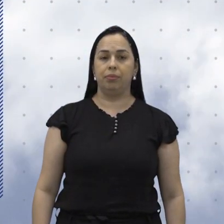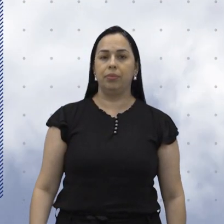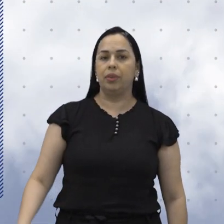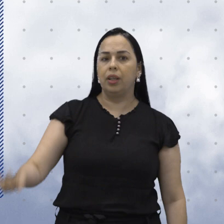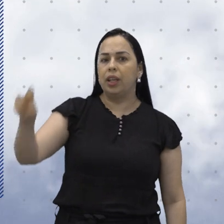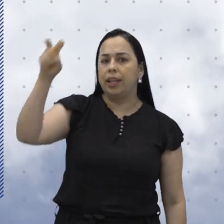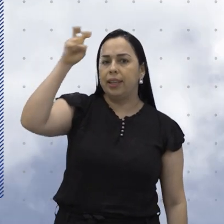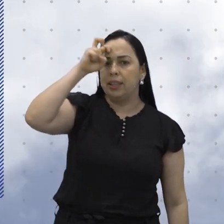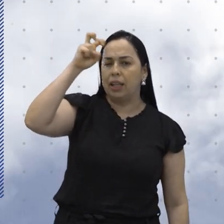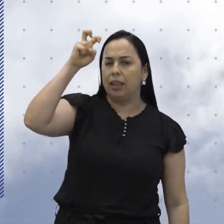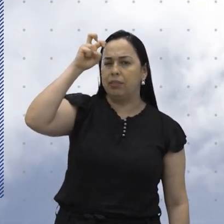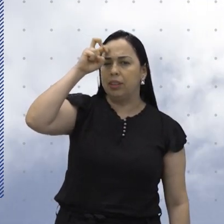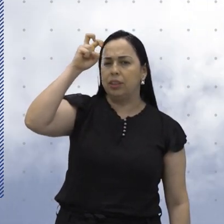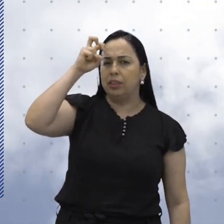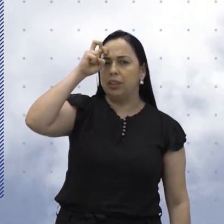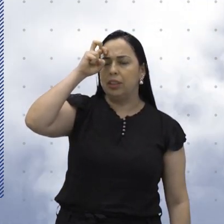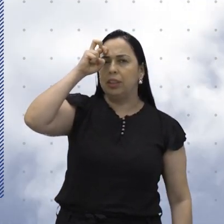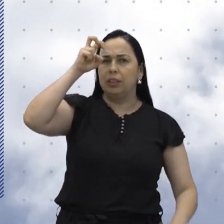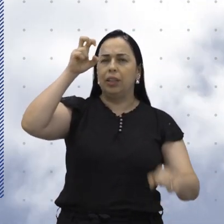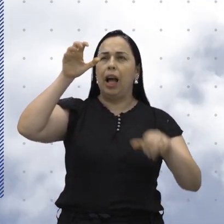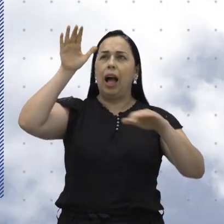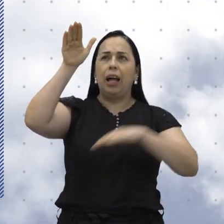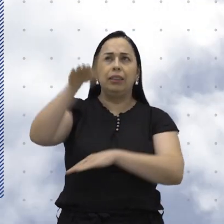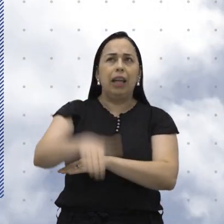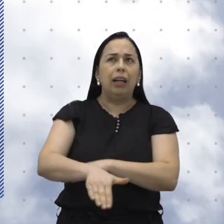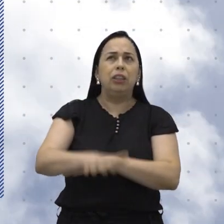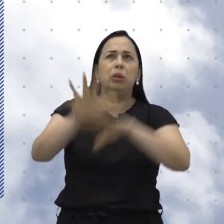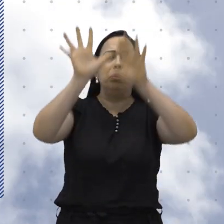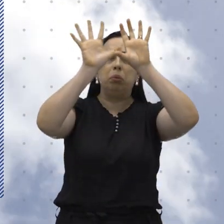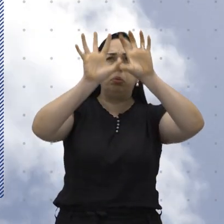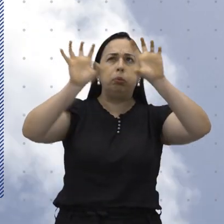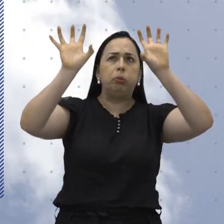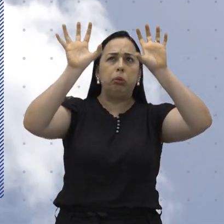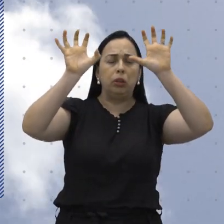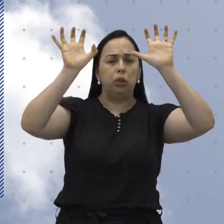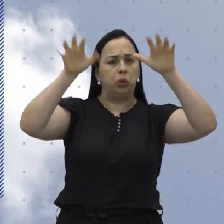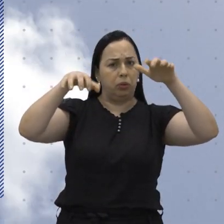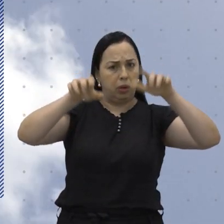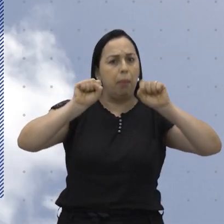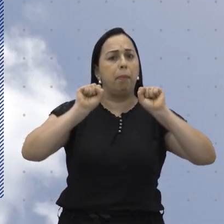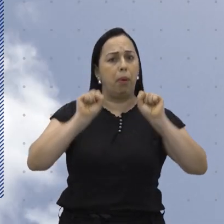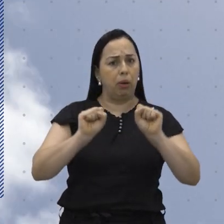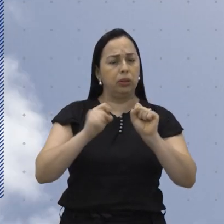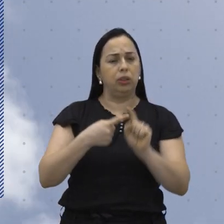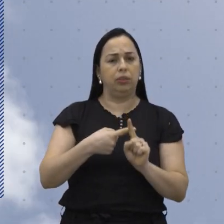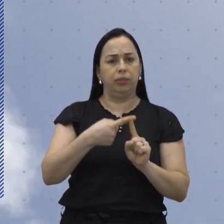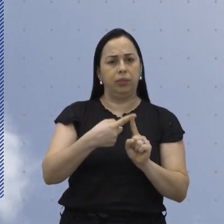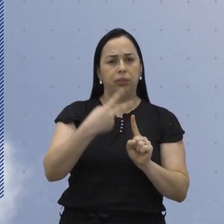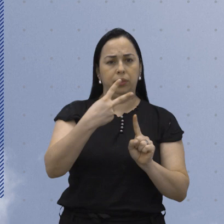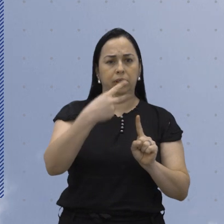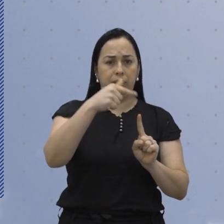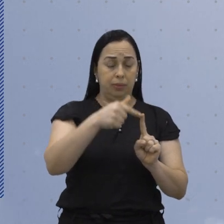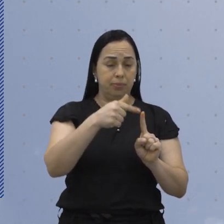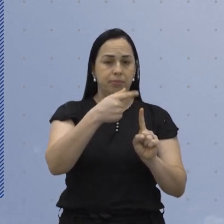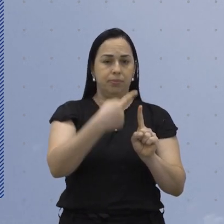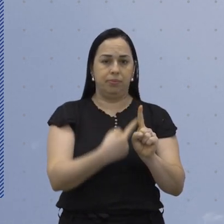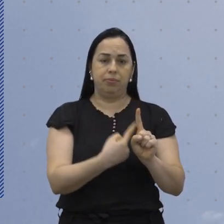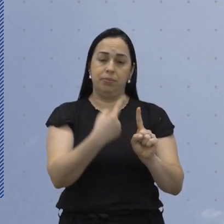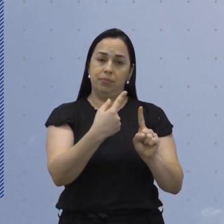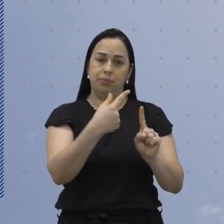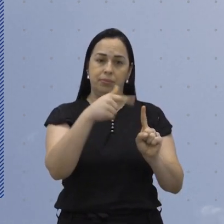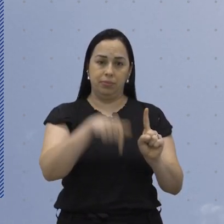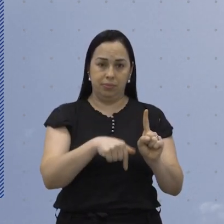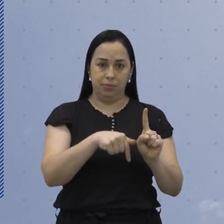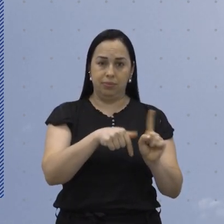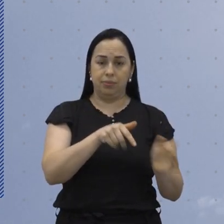Nesta quinta-feira, a tarde será nublada e com chance de chuva até anoitecer. A máxima esperada é de 27 e a